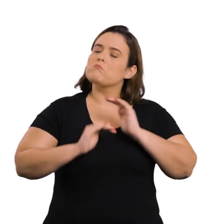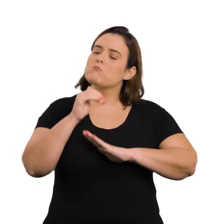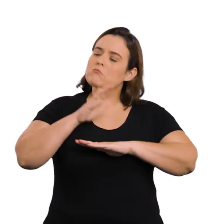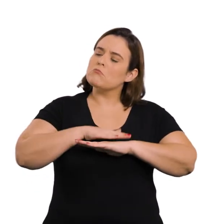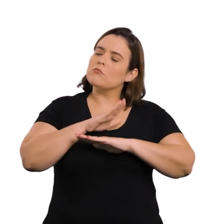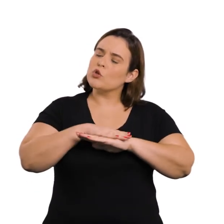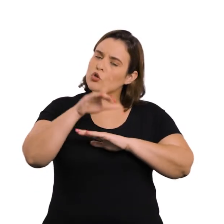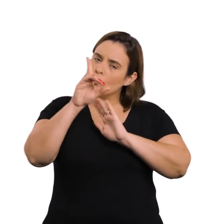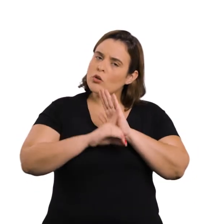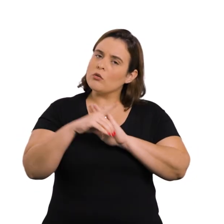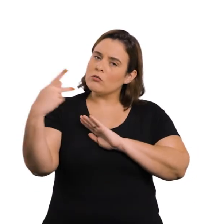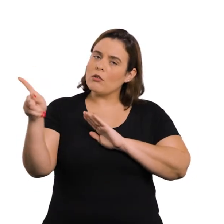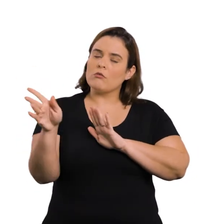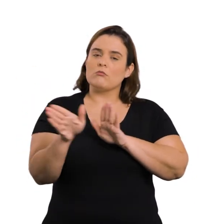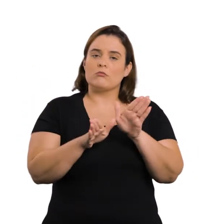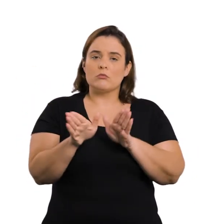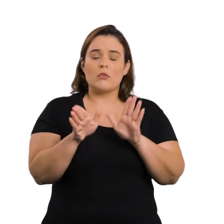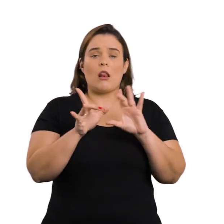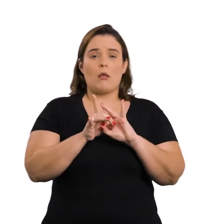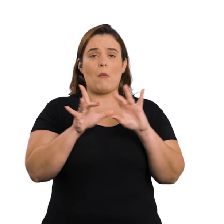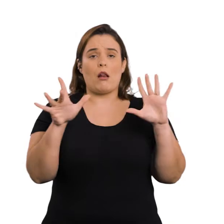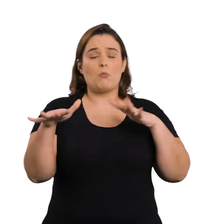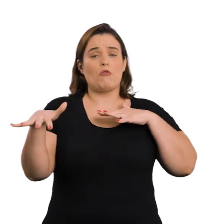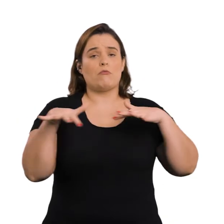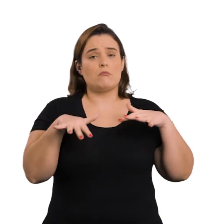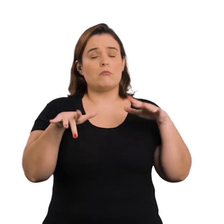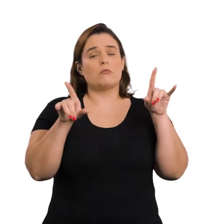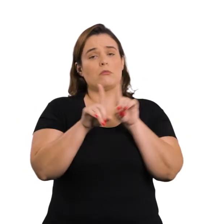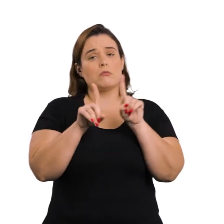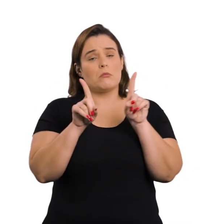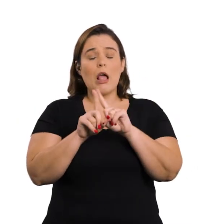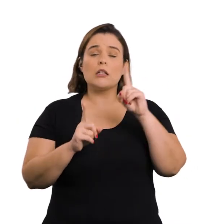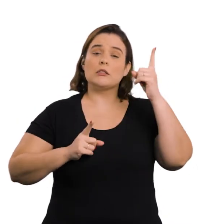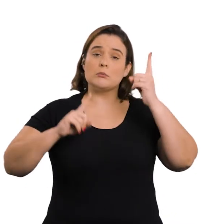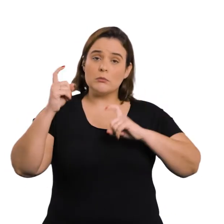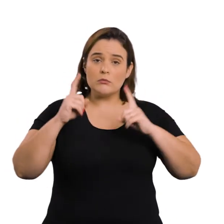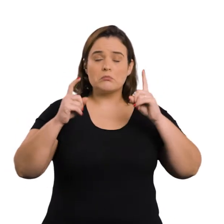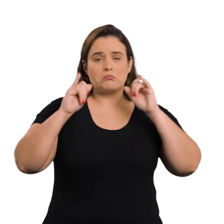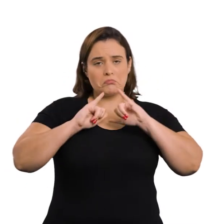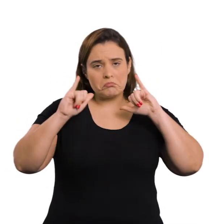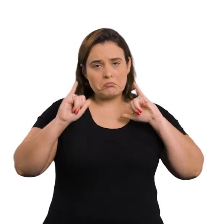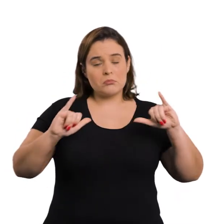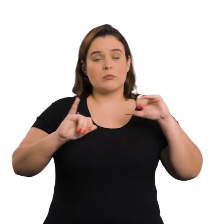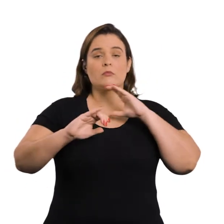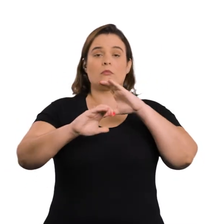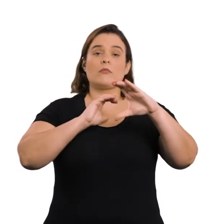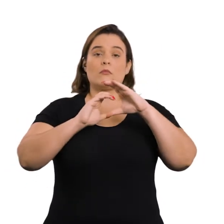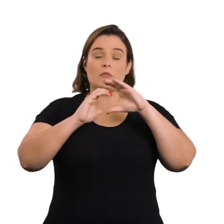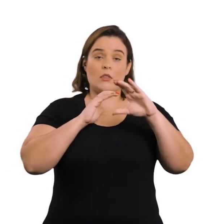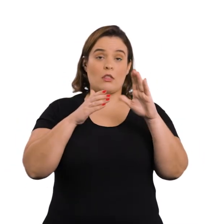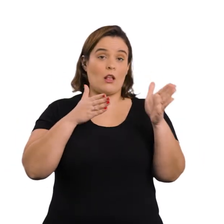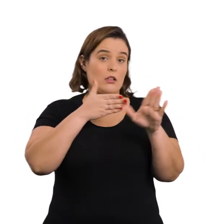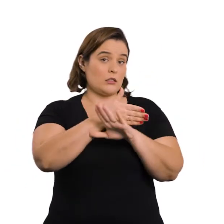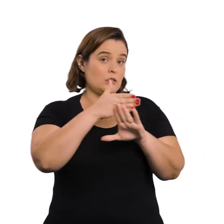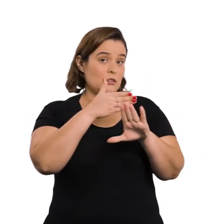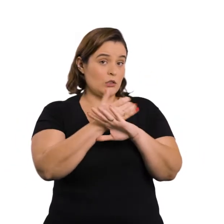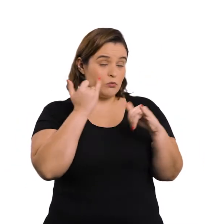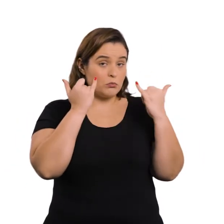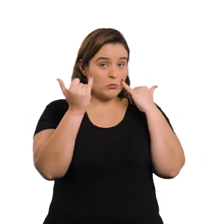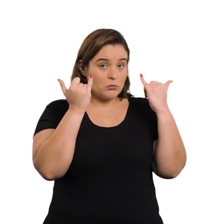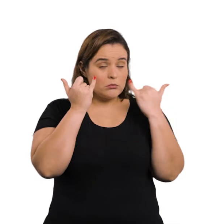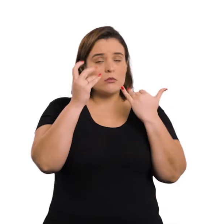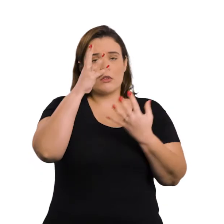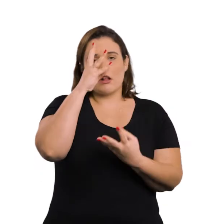o exercício de seus direitos à acessibilidade, à liberdade de movimento e de expressão, à comunicação, ao